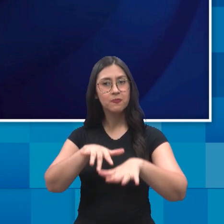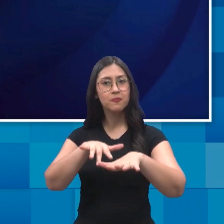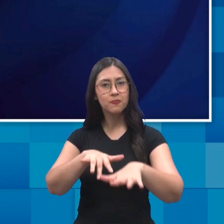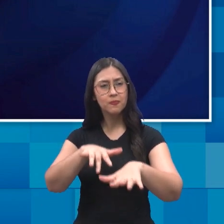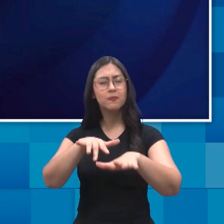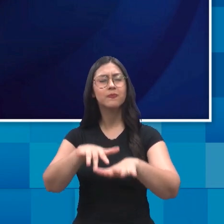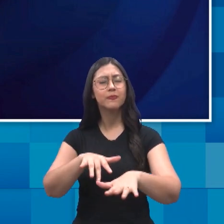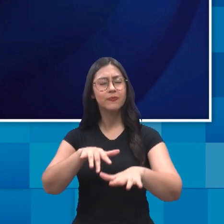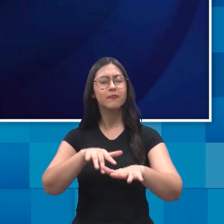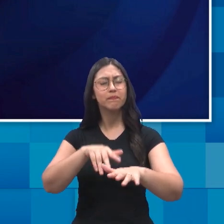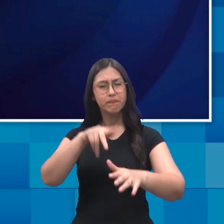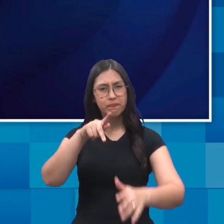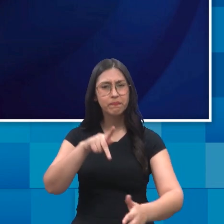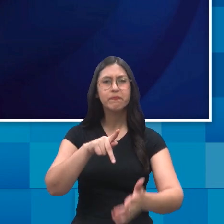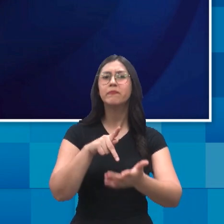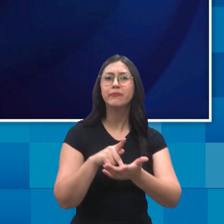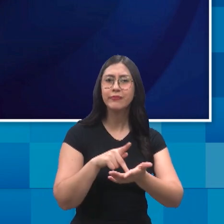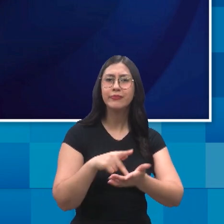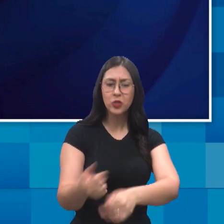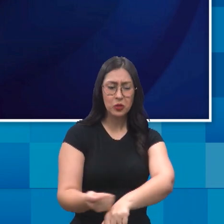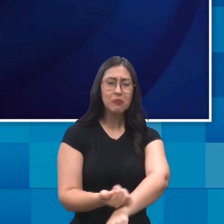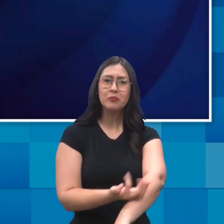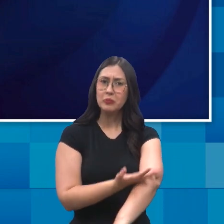realmente de se emocionar.